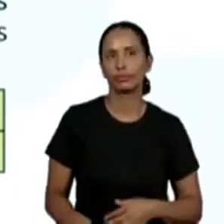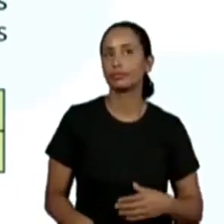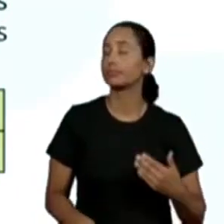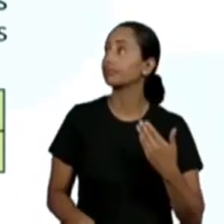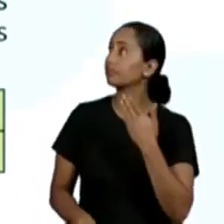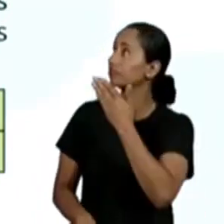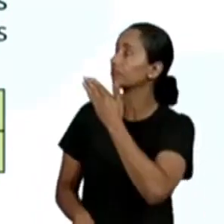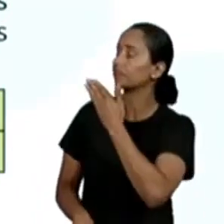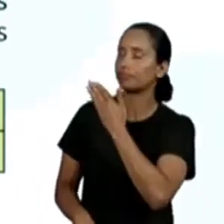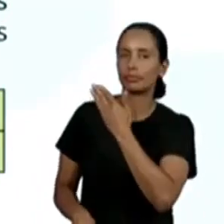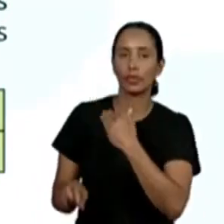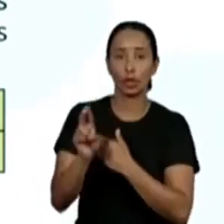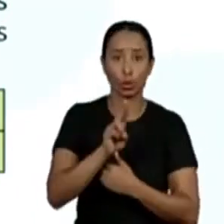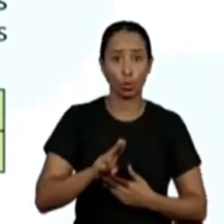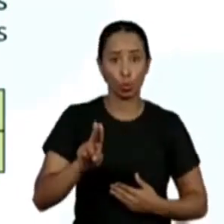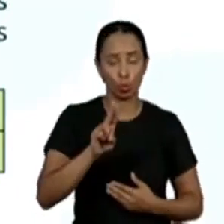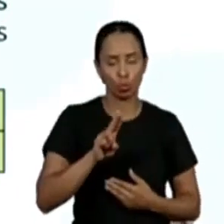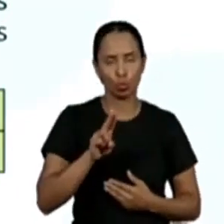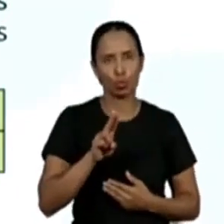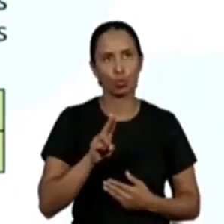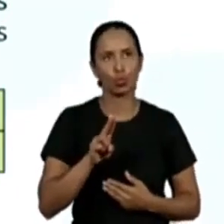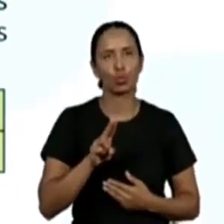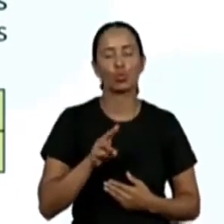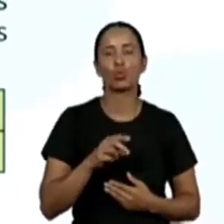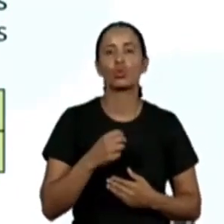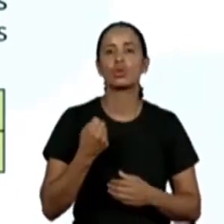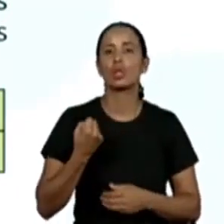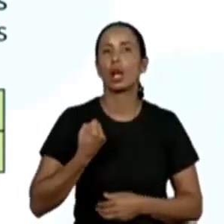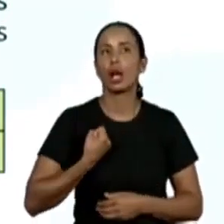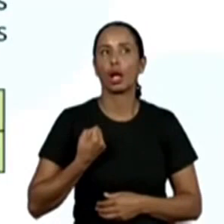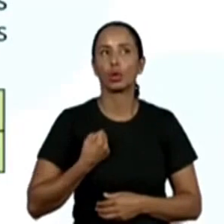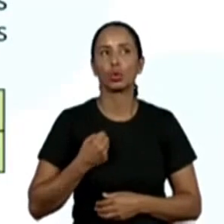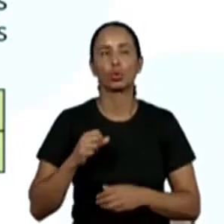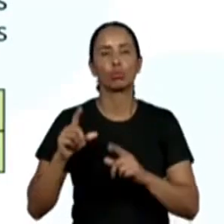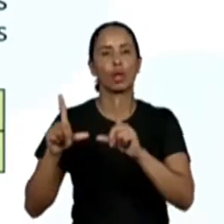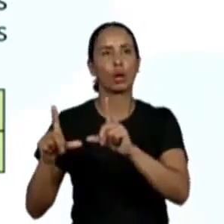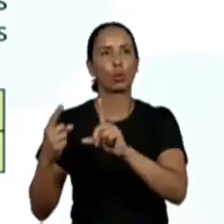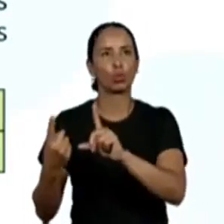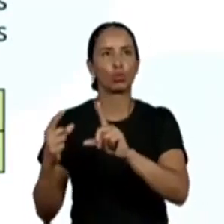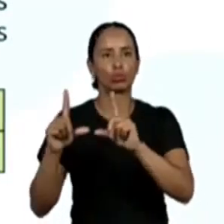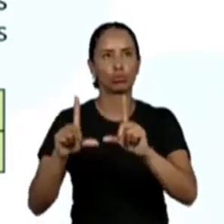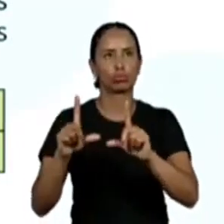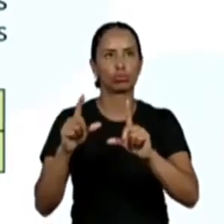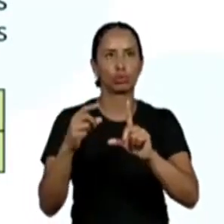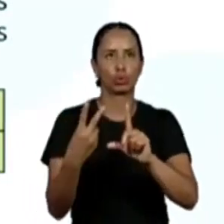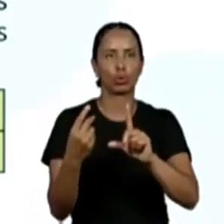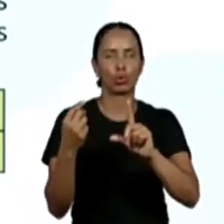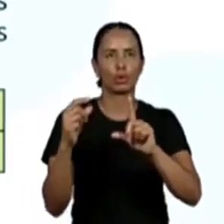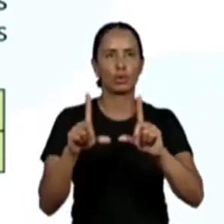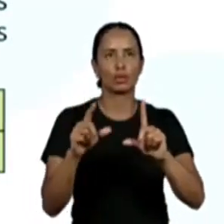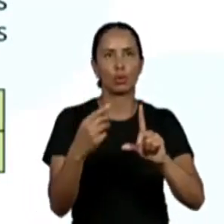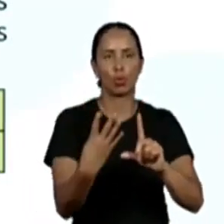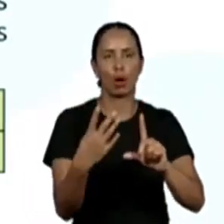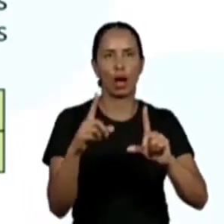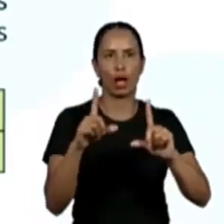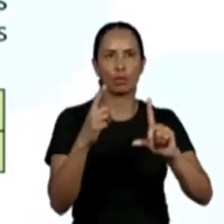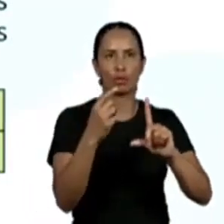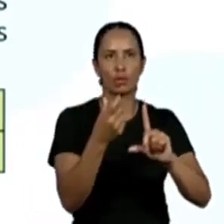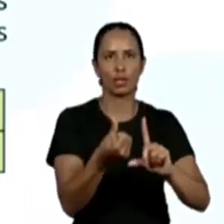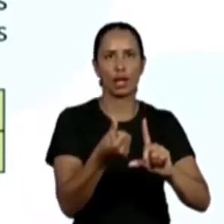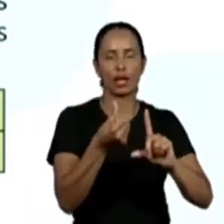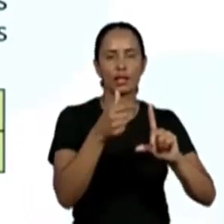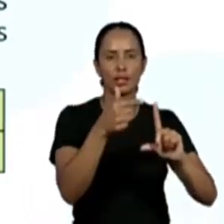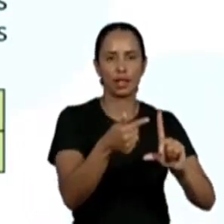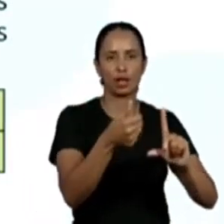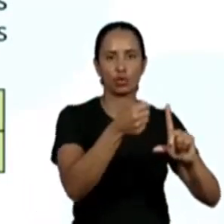Então, qual que é a ideia? Eu montar o número e eu não repetir aí esse número posteriormente. Eu montei alguns